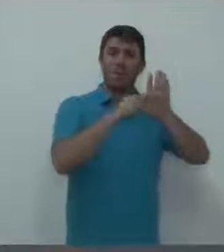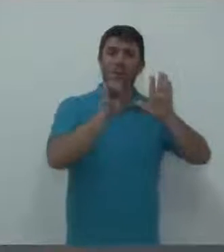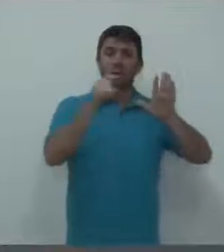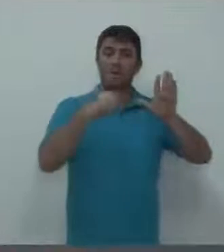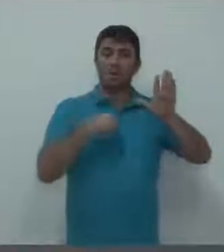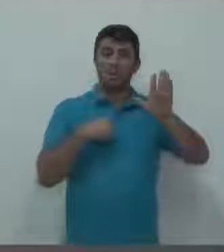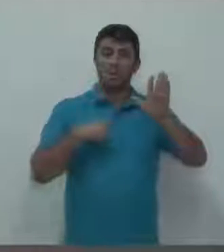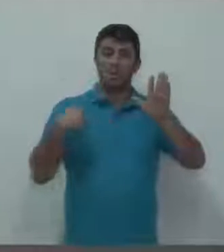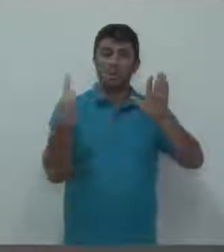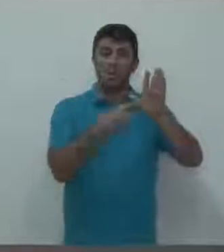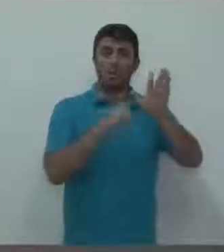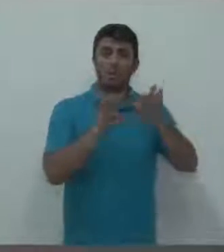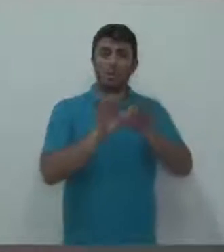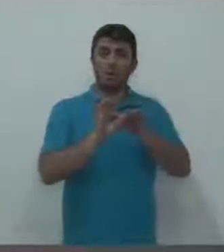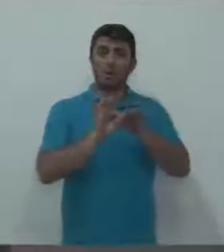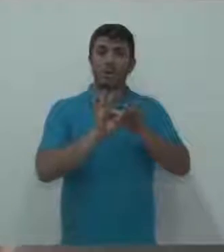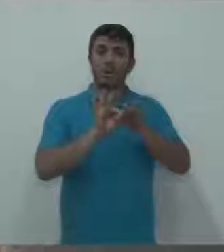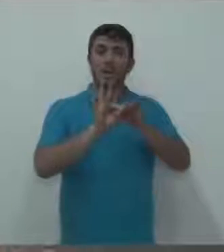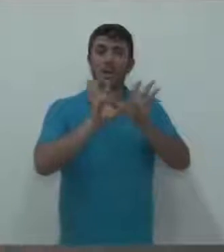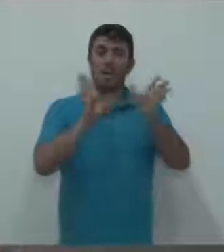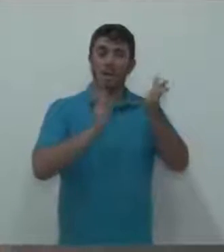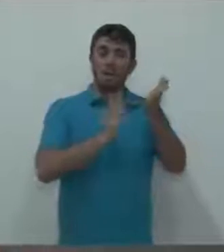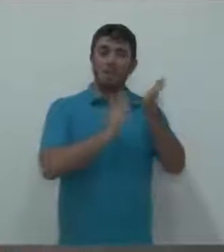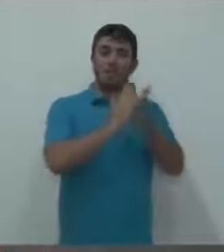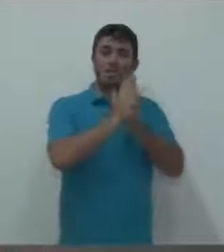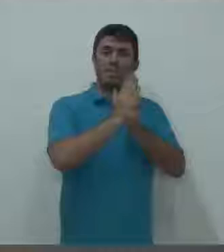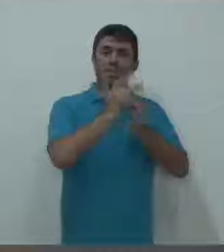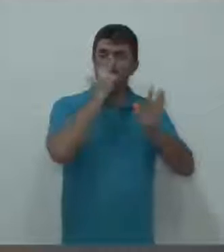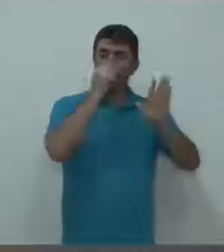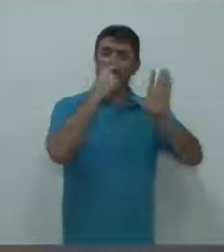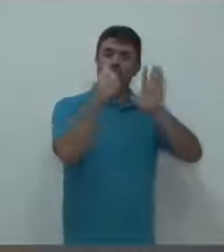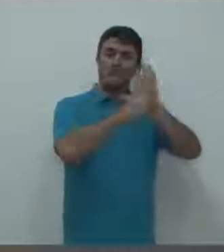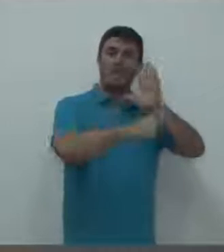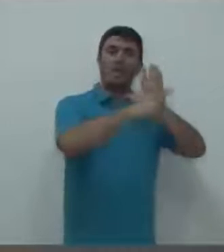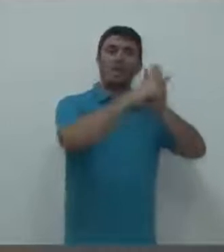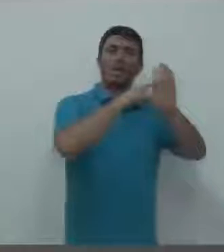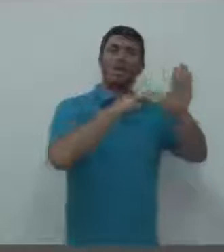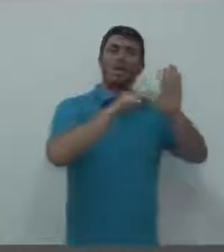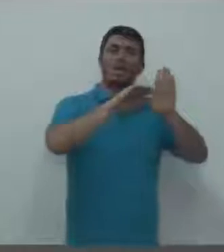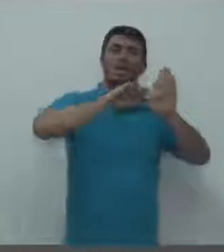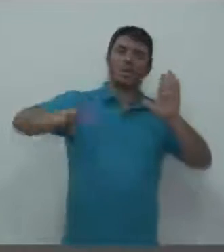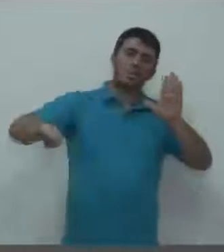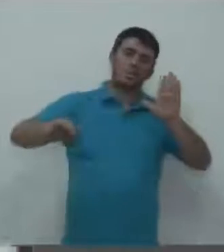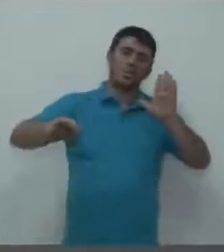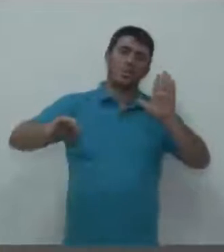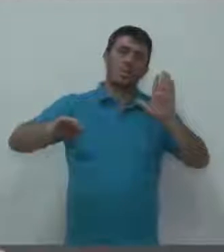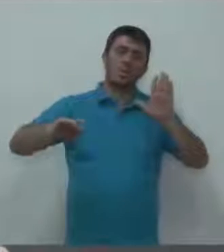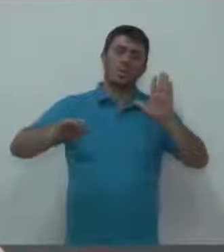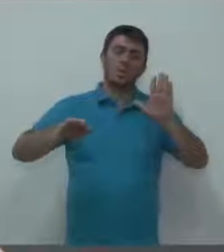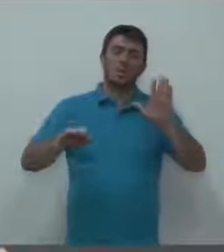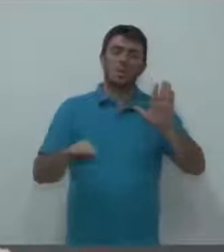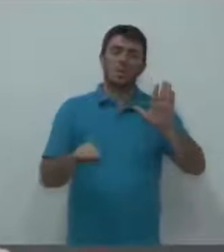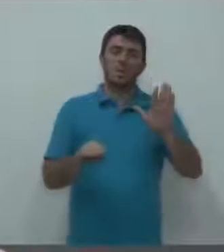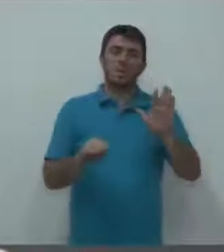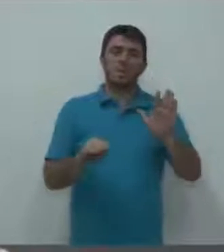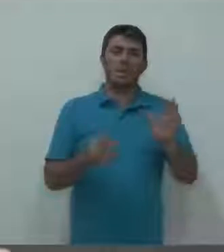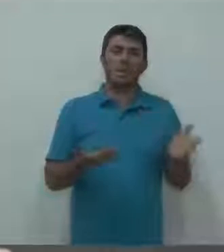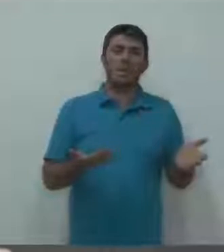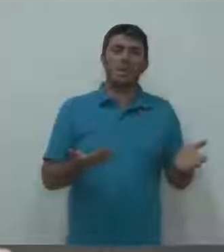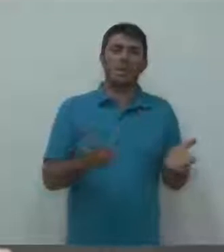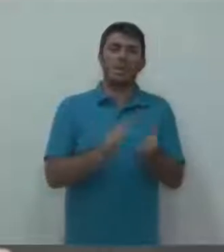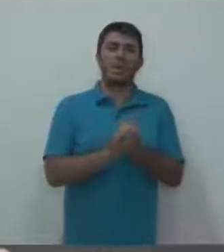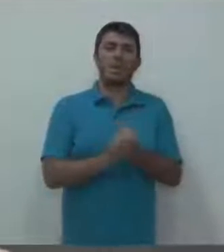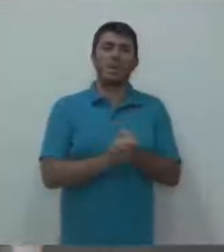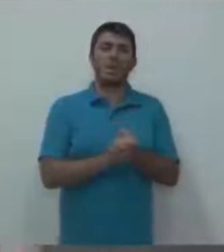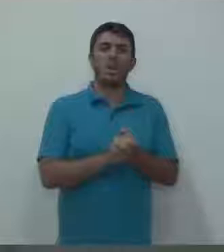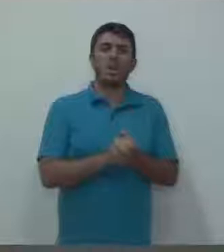gente gostaria que não estivesse no plano de mobilidade. Essa é a proposta. E aí foi bem explicado também, é de direito, né, os que me